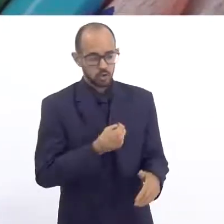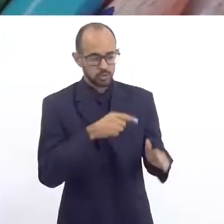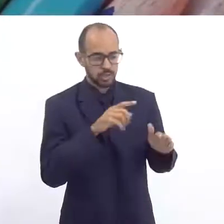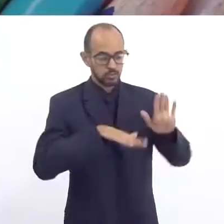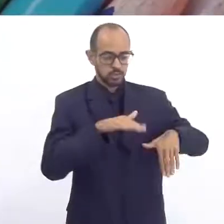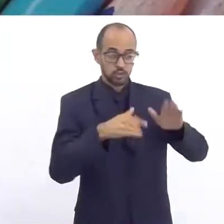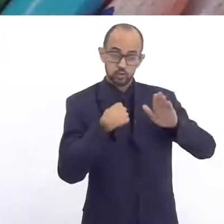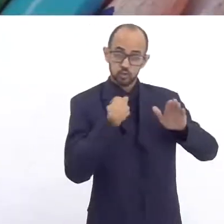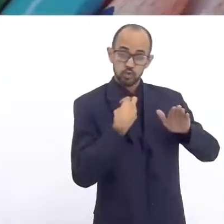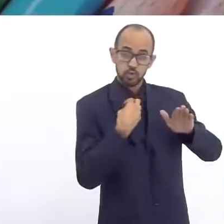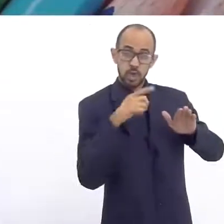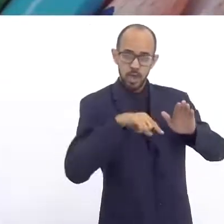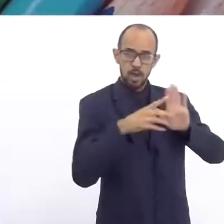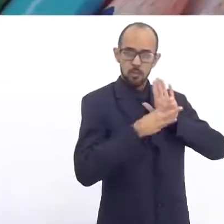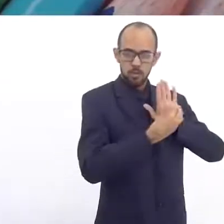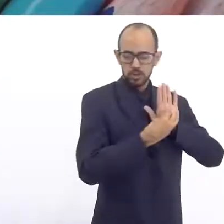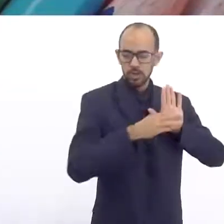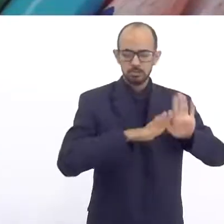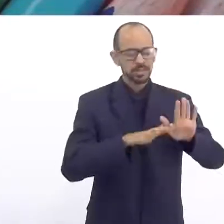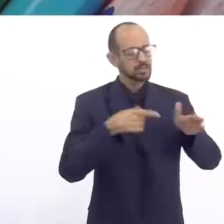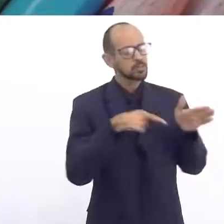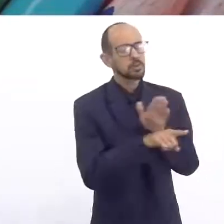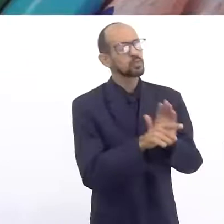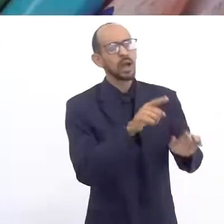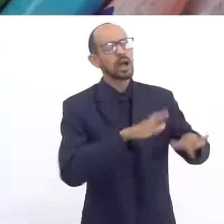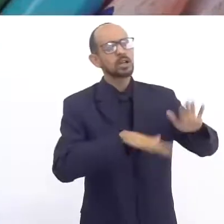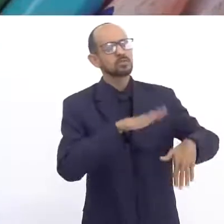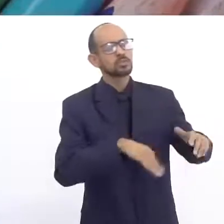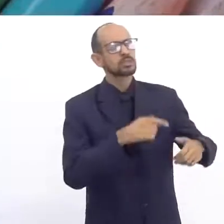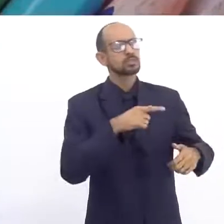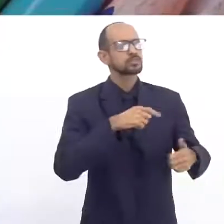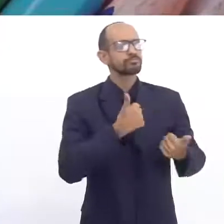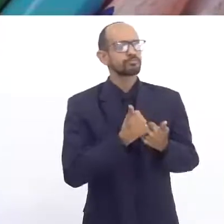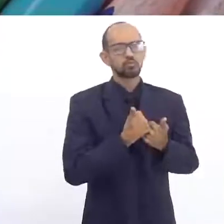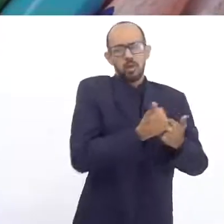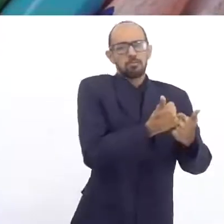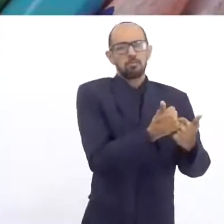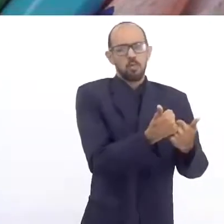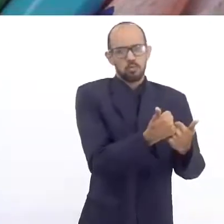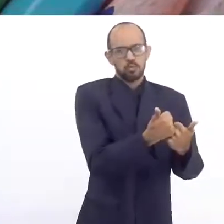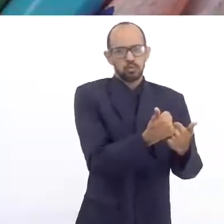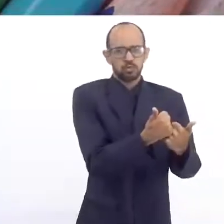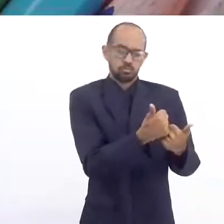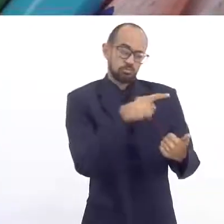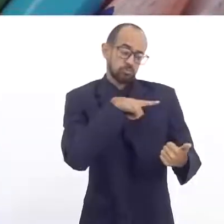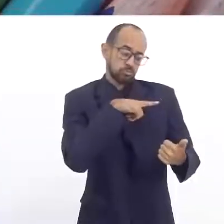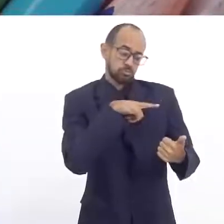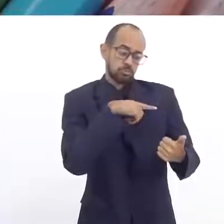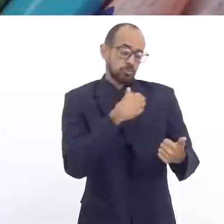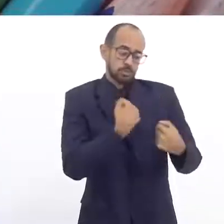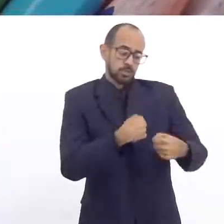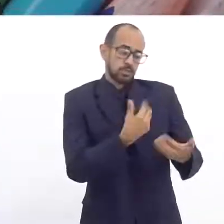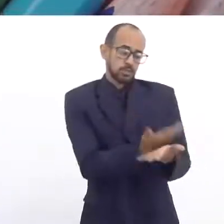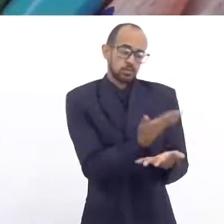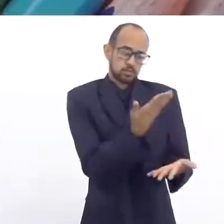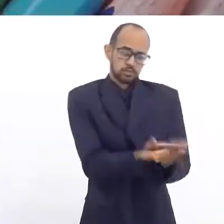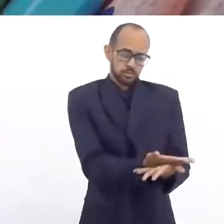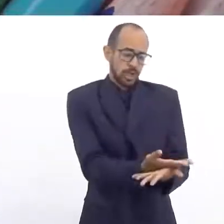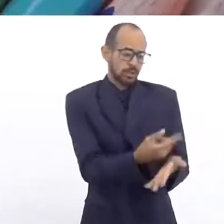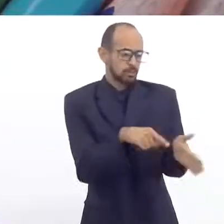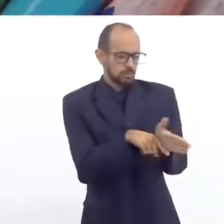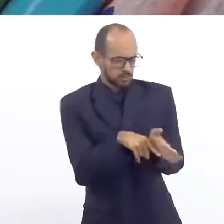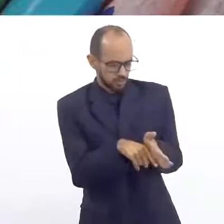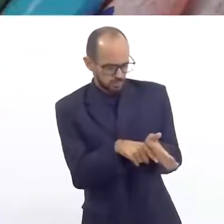na sua família, sempre houve apoio para não estudar, não era uma opção. Que eu